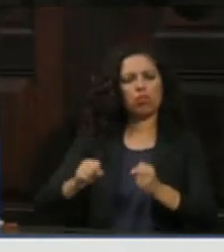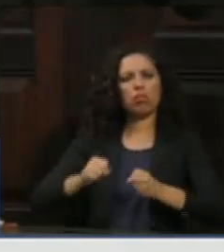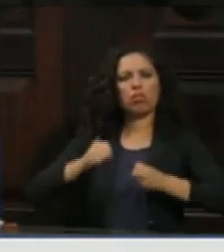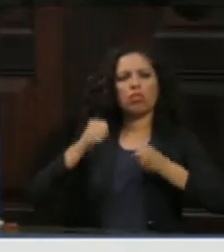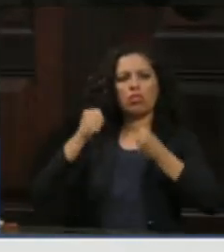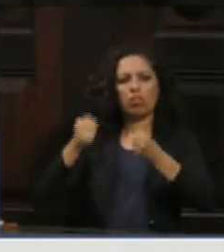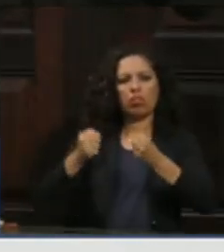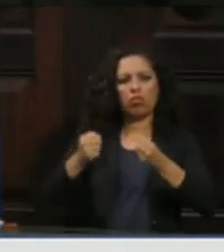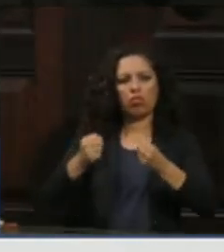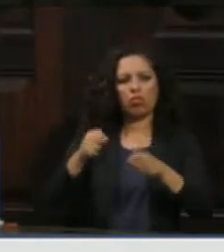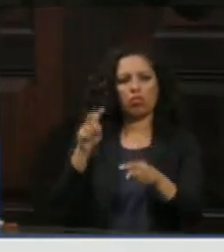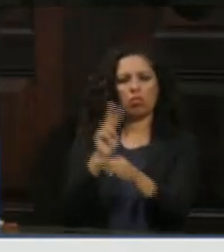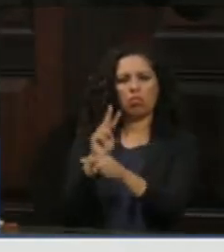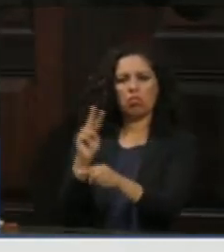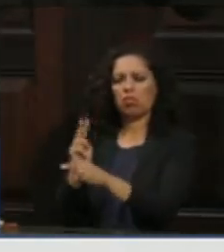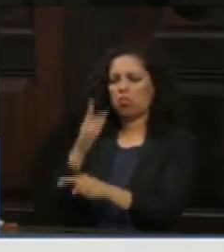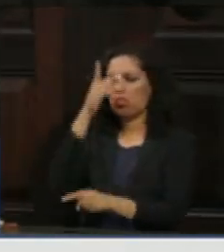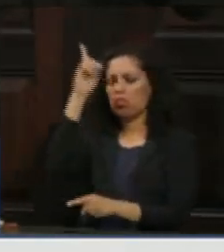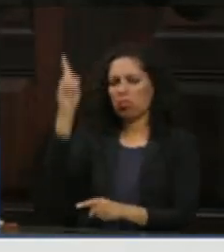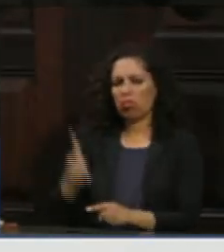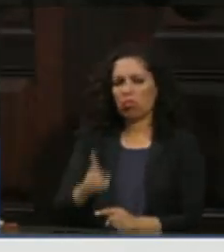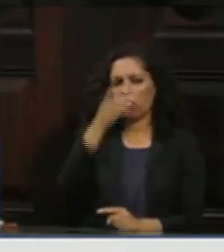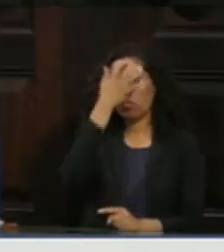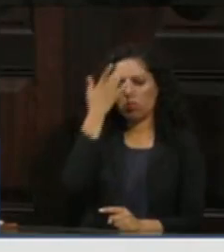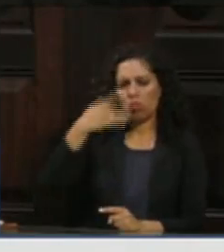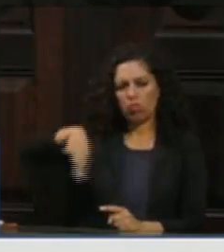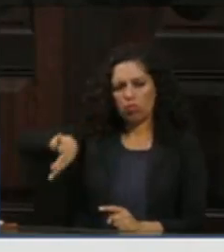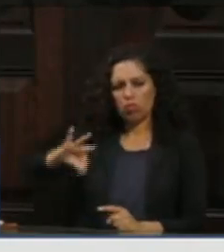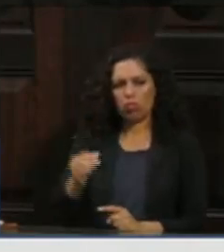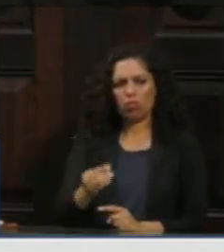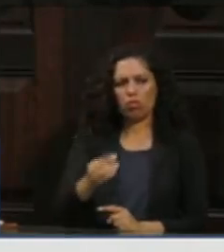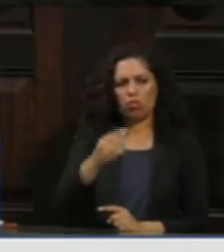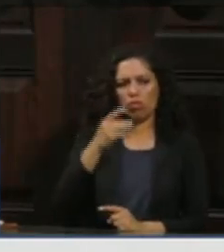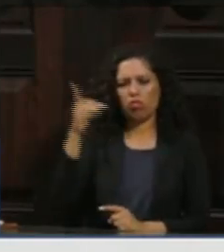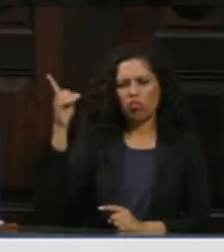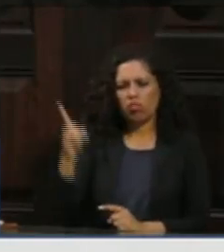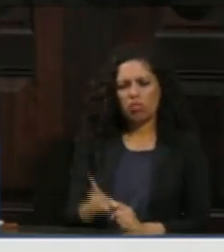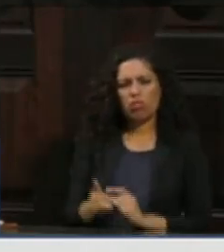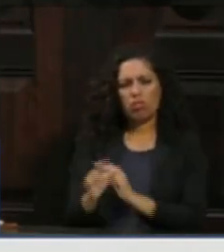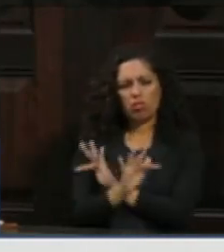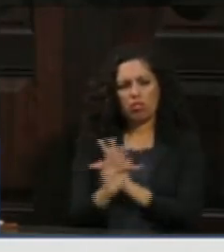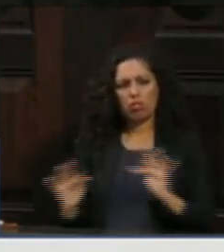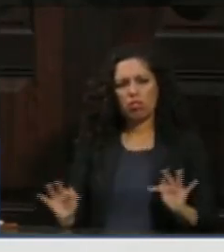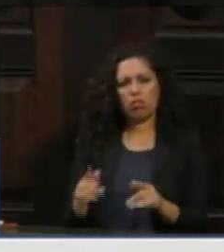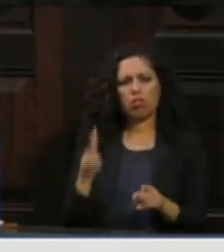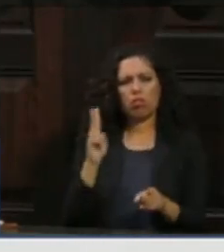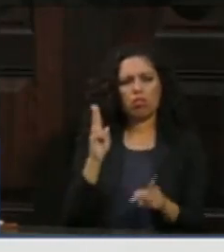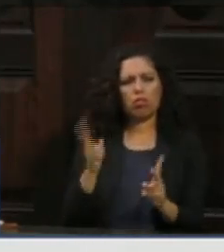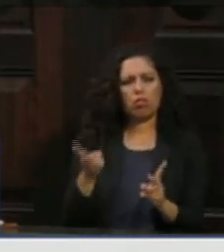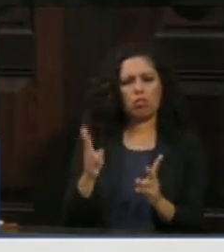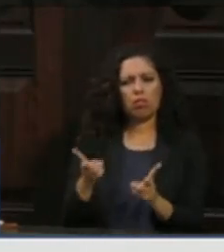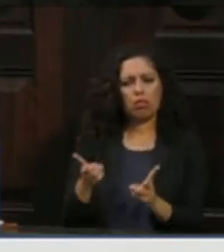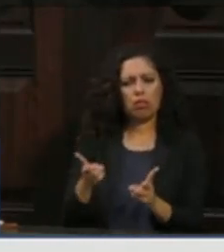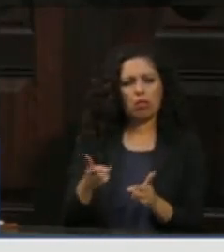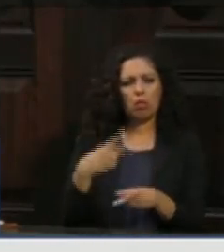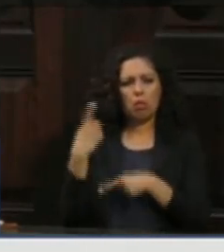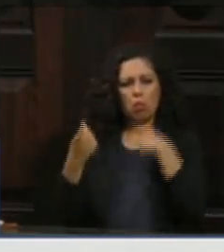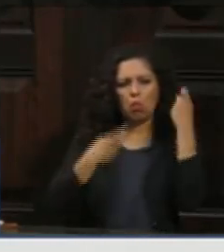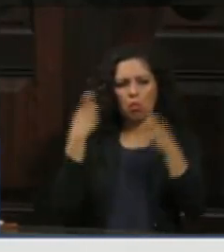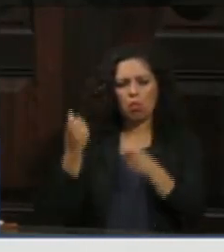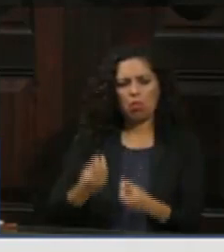garra de juventude, faz 80 anos com a firmeza de suas